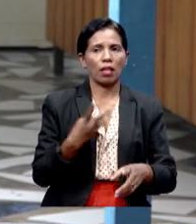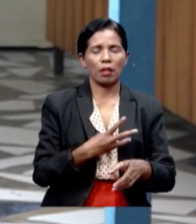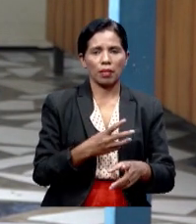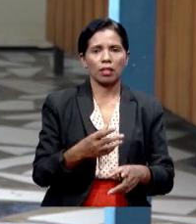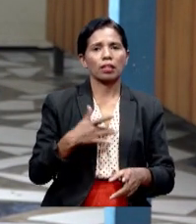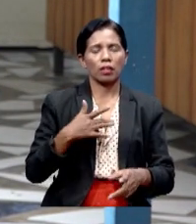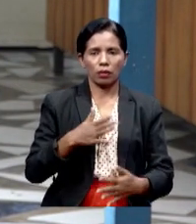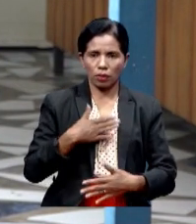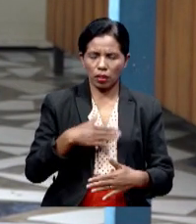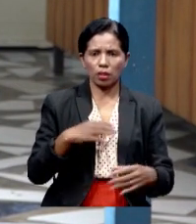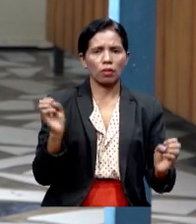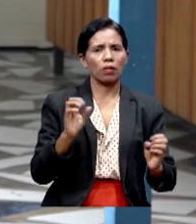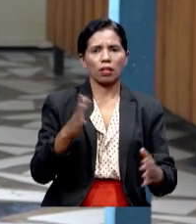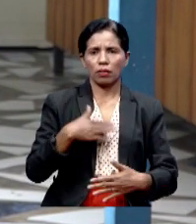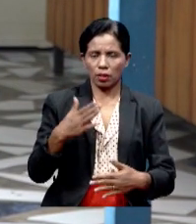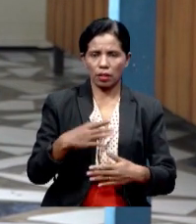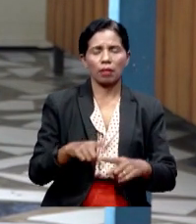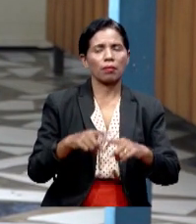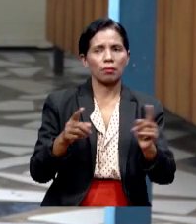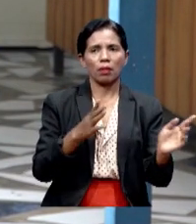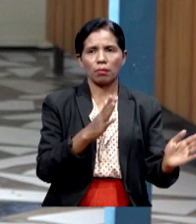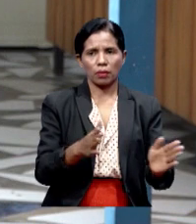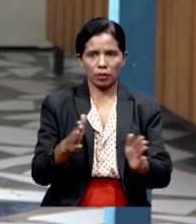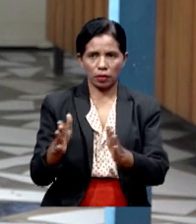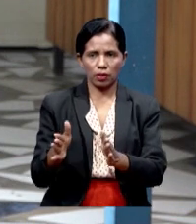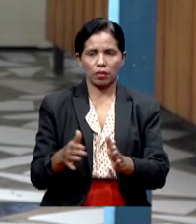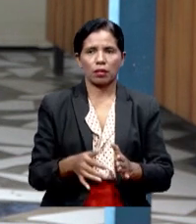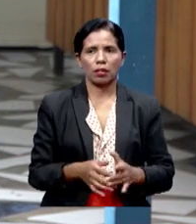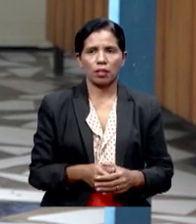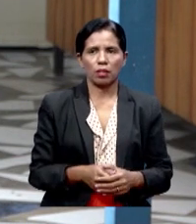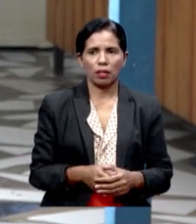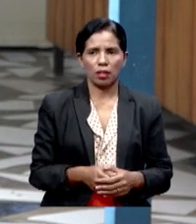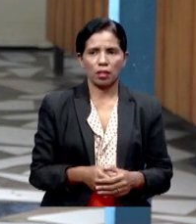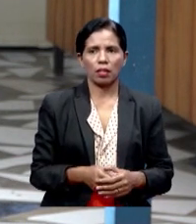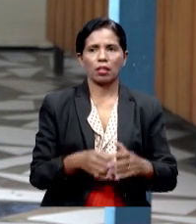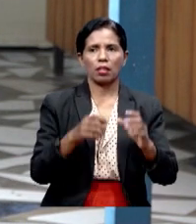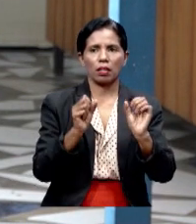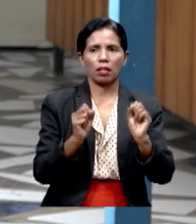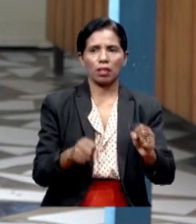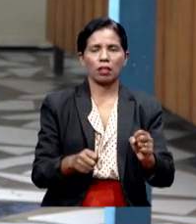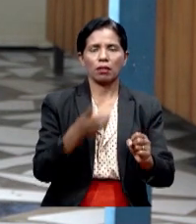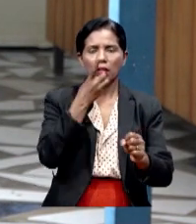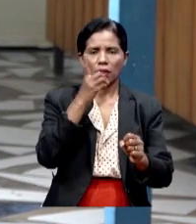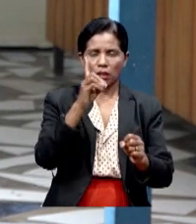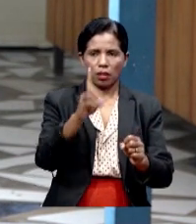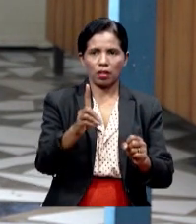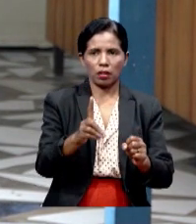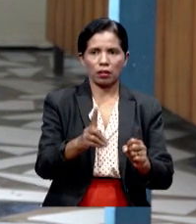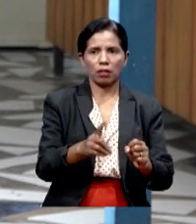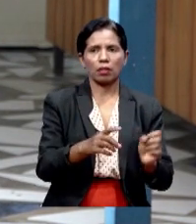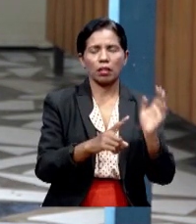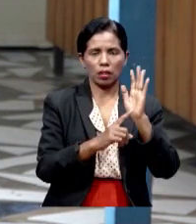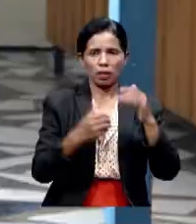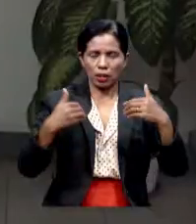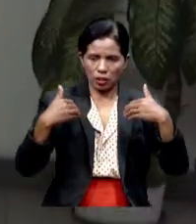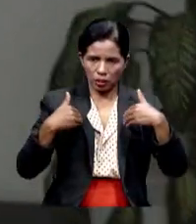ia processo, inquérito, maca nia declara, ou ia provas contrárias, uma